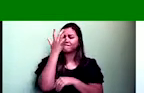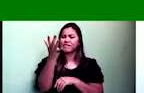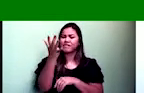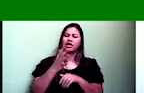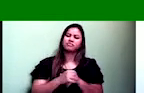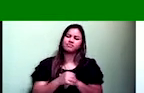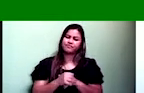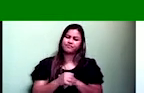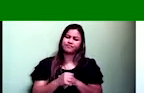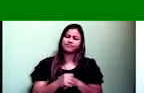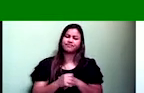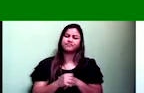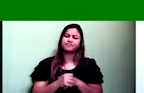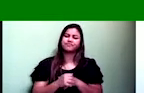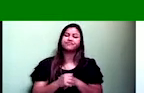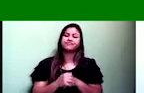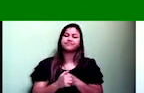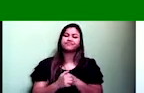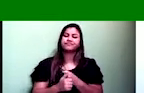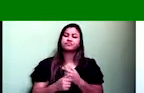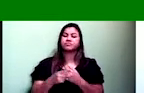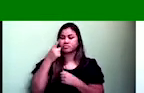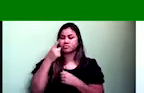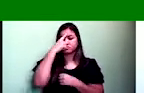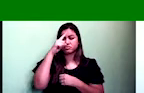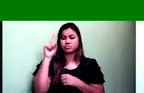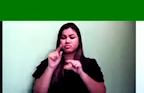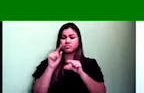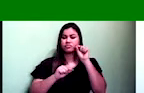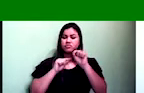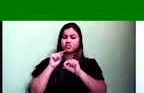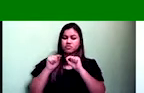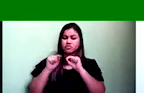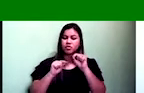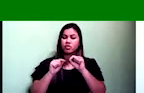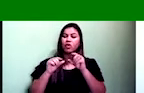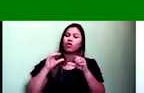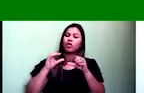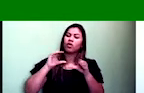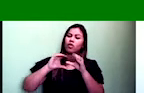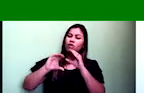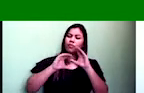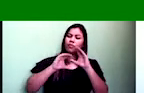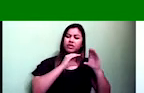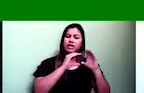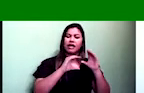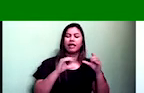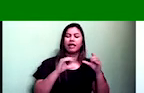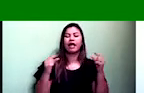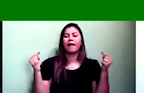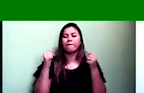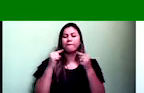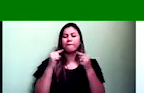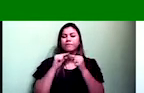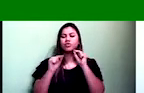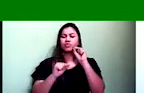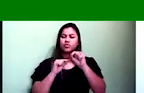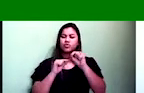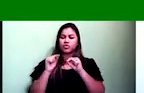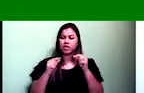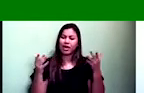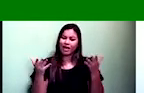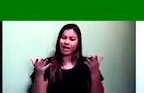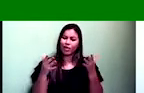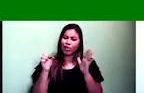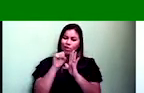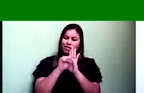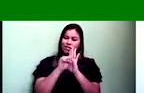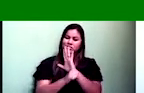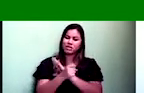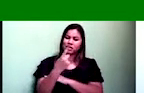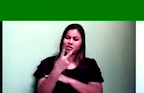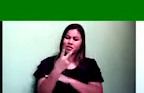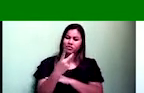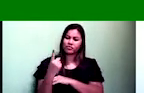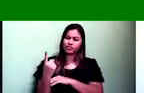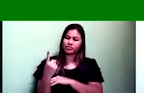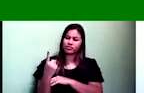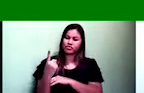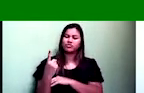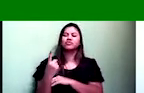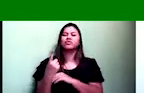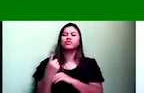a erotização propagada pelos meios de comunicação, principalmente nesse final de século, começo do século